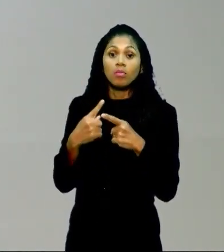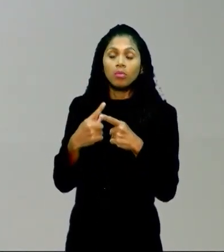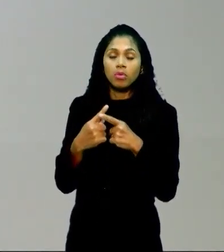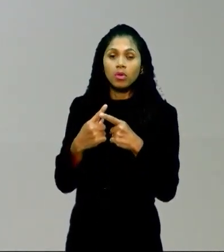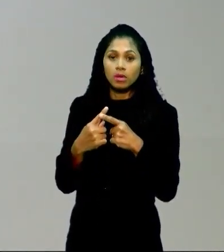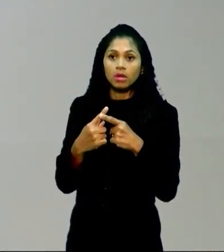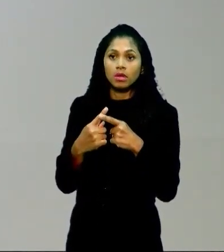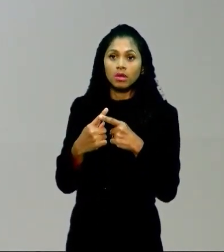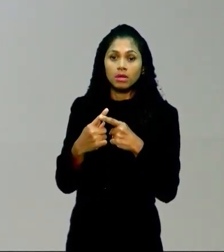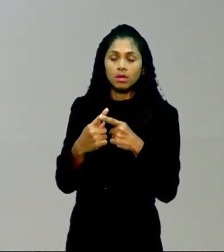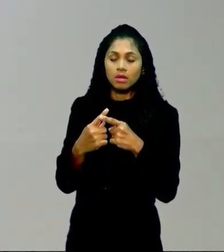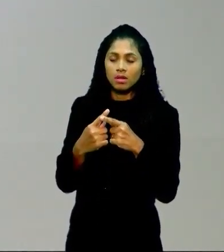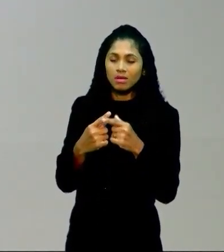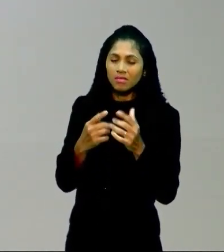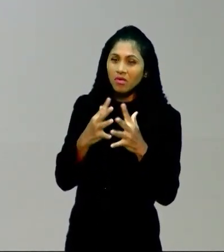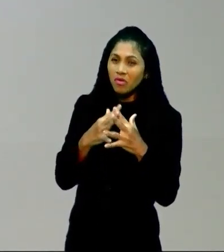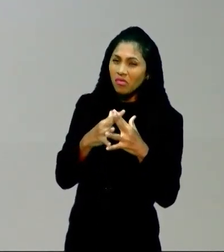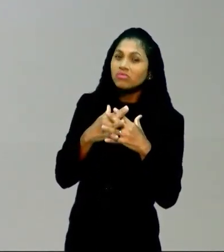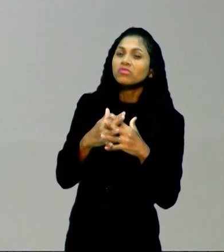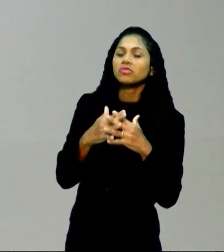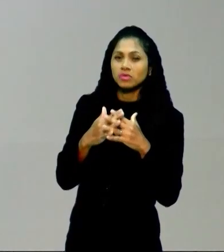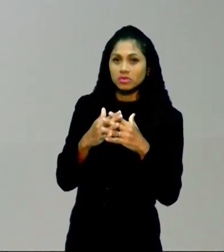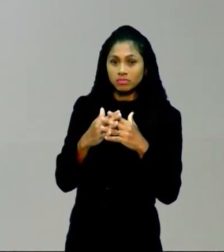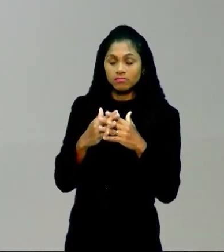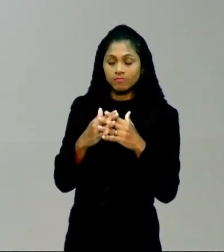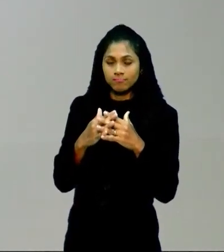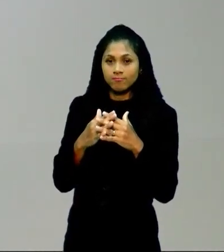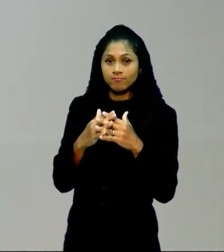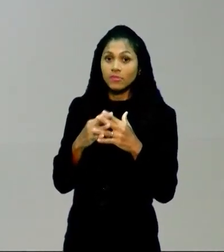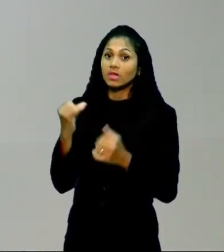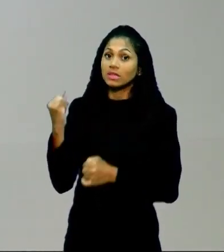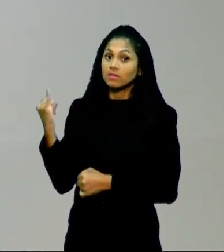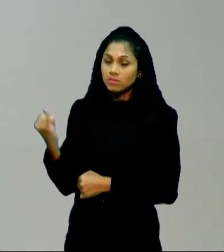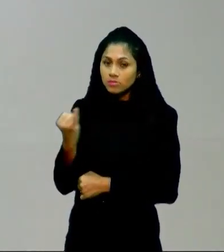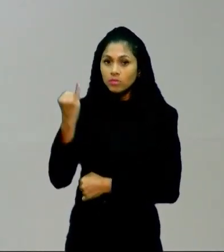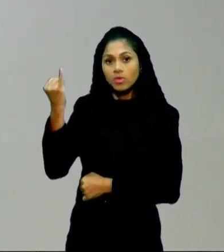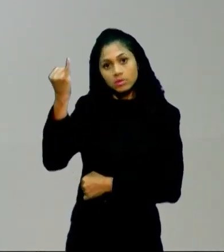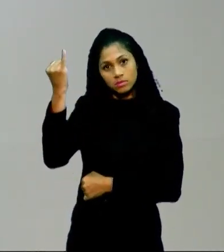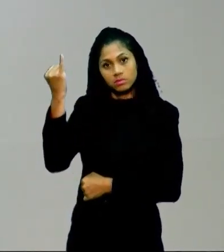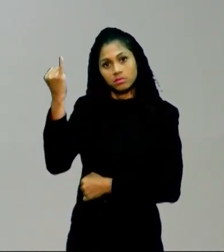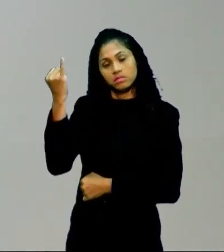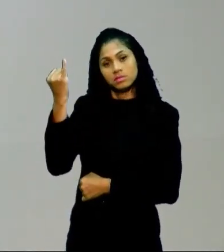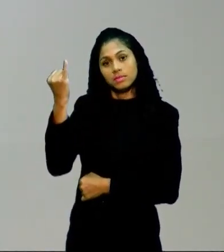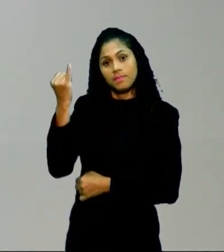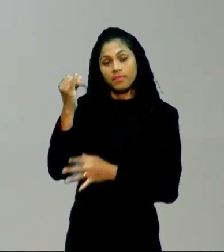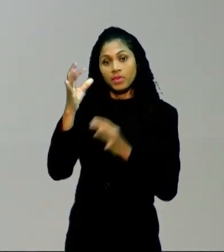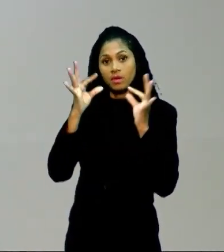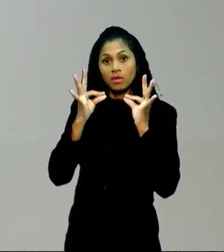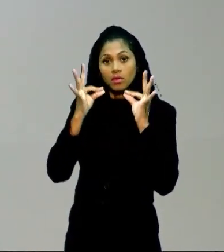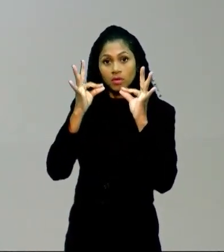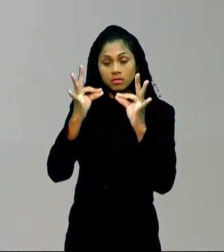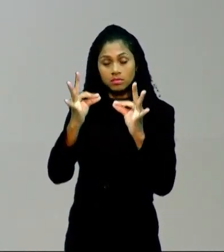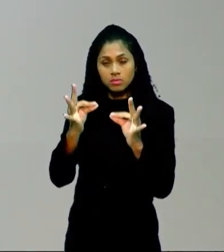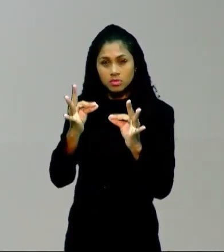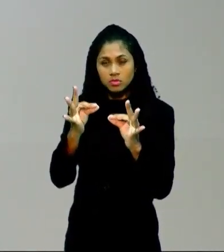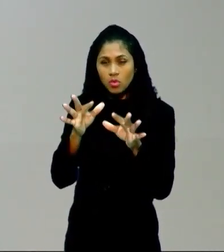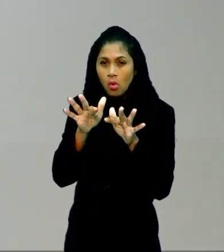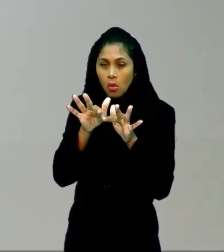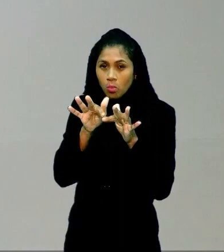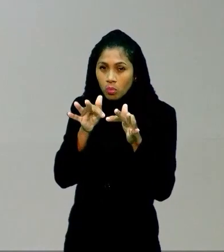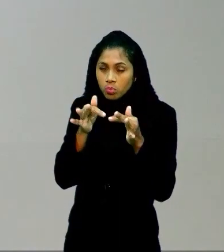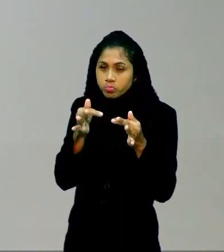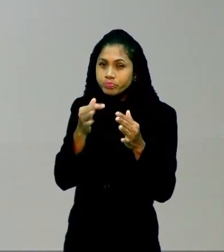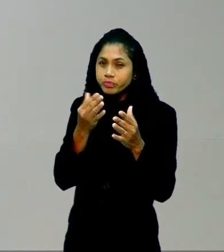tá? Então, esse é um dos macetes que a gente faz. Observa os mínimos